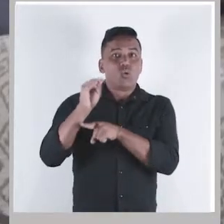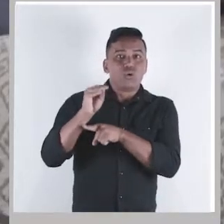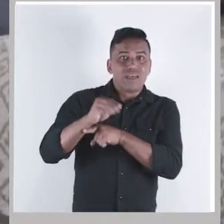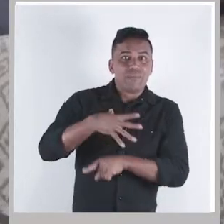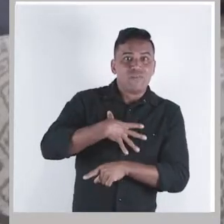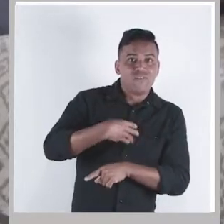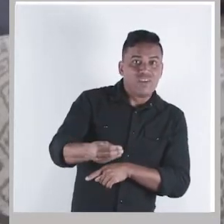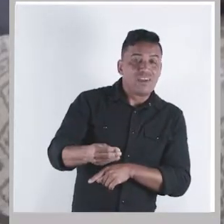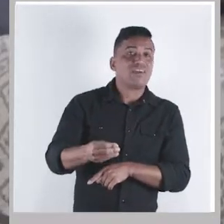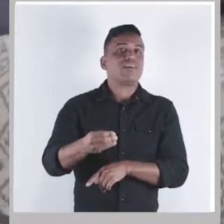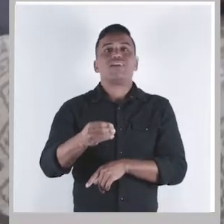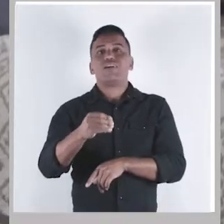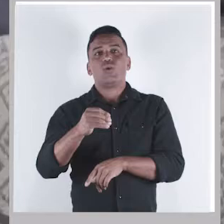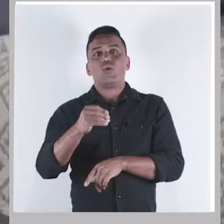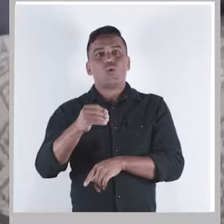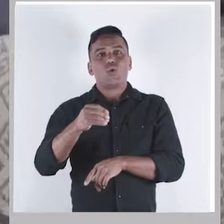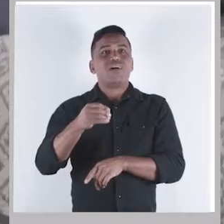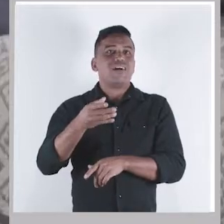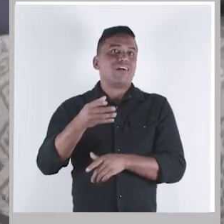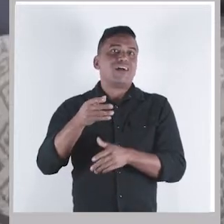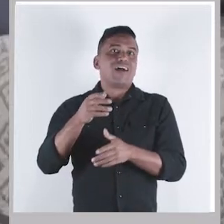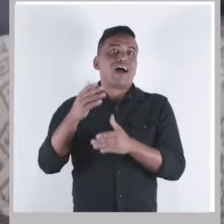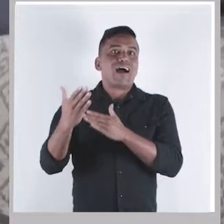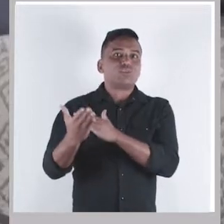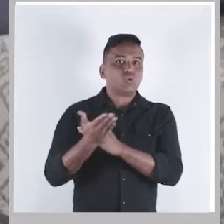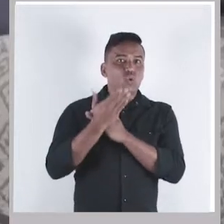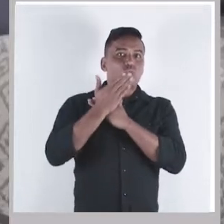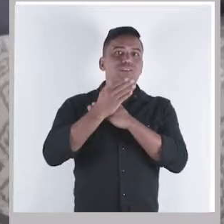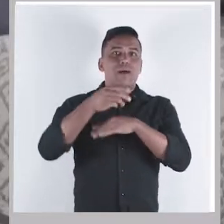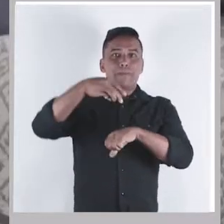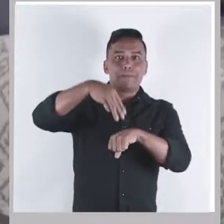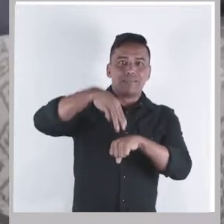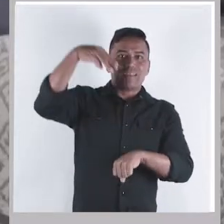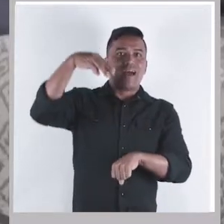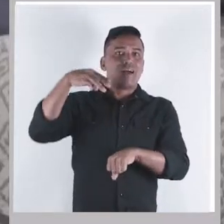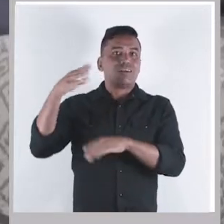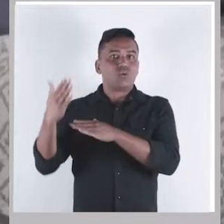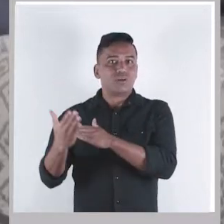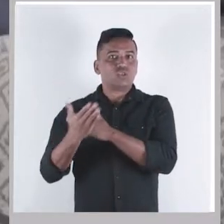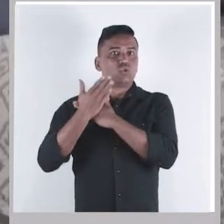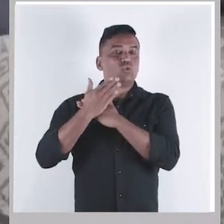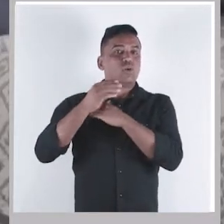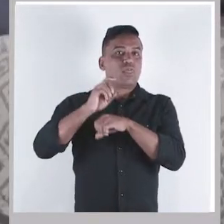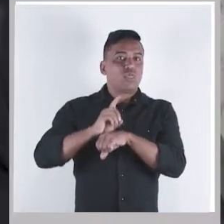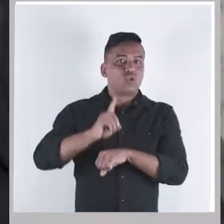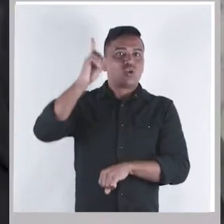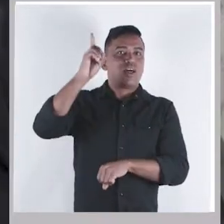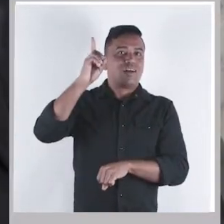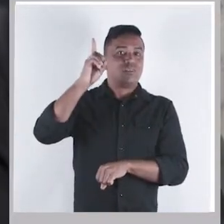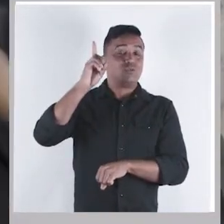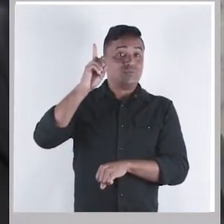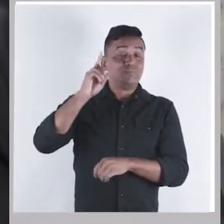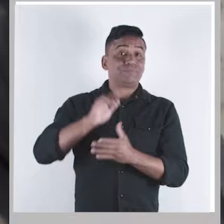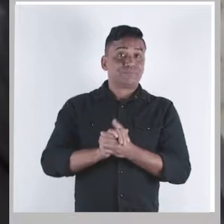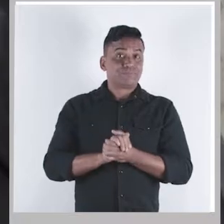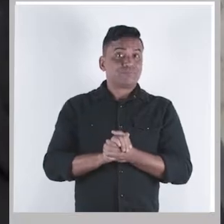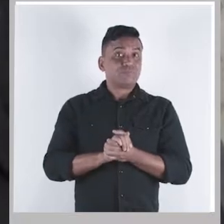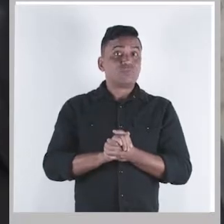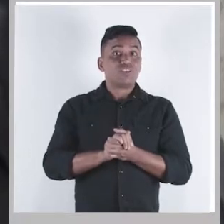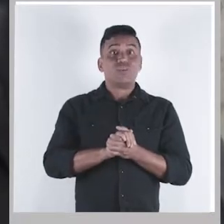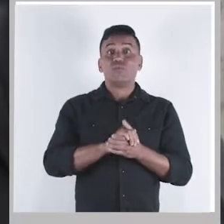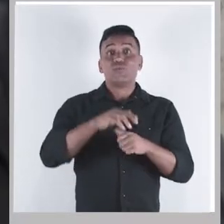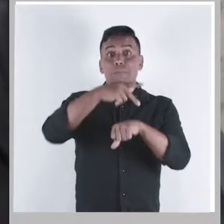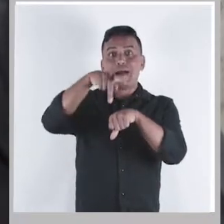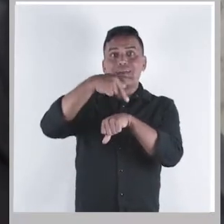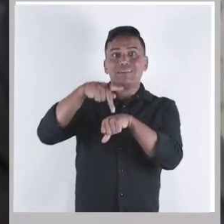as universidades, né? Eu vou falar sobre Carolina, eu vou falar sobre o meu livrinho, eu fico impressionada com a quantidade de coletivos feministas, de